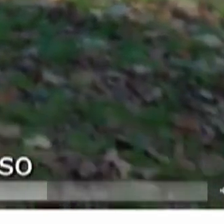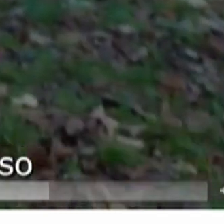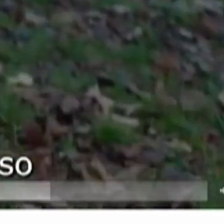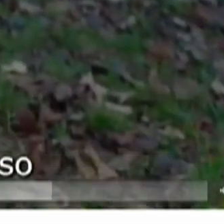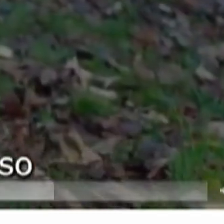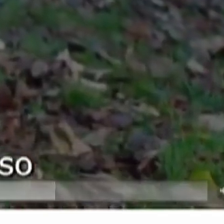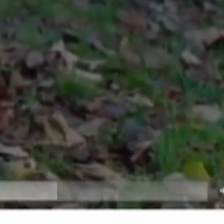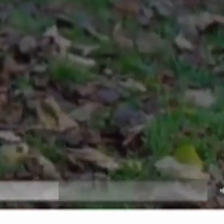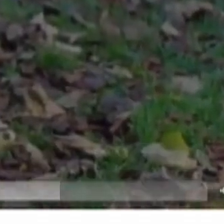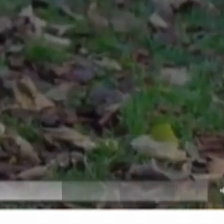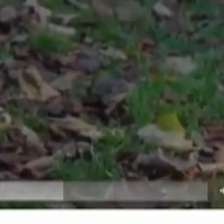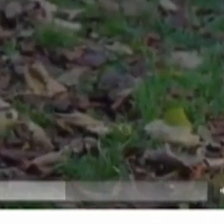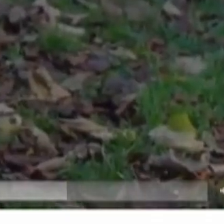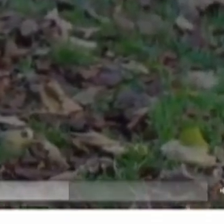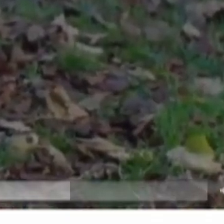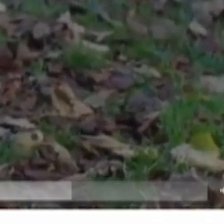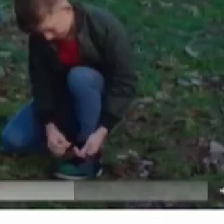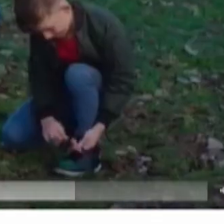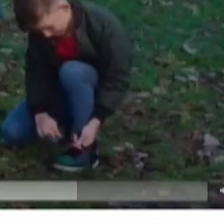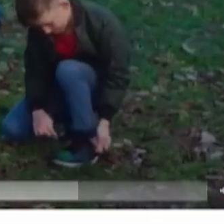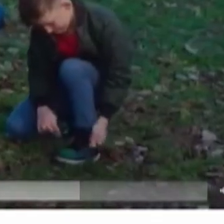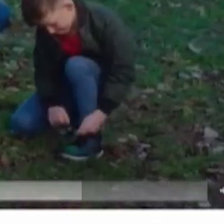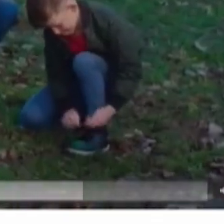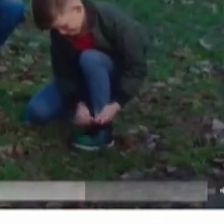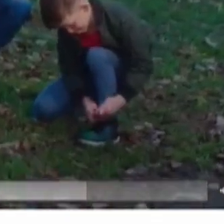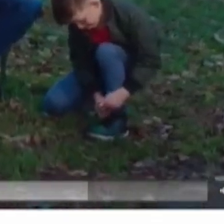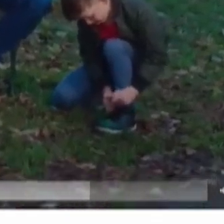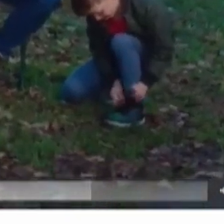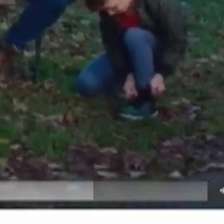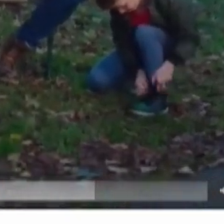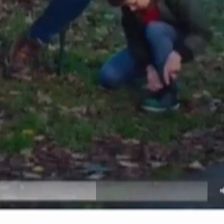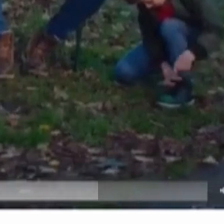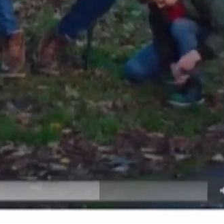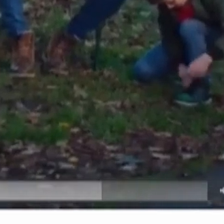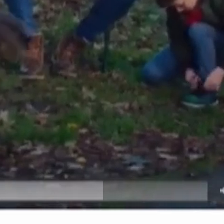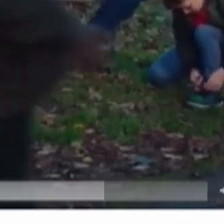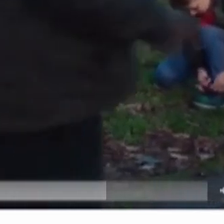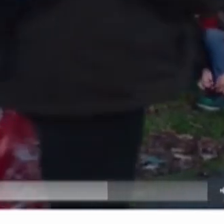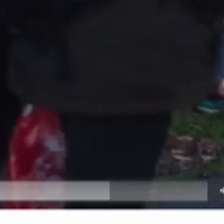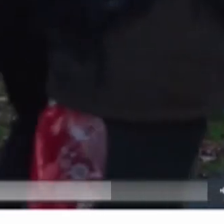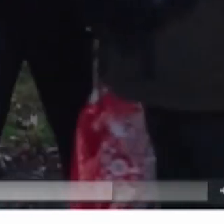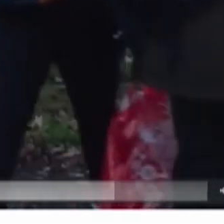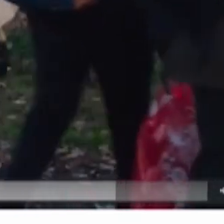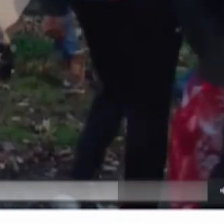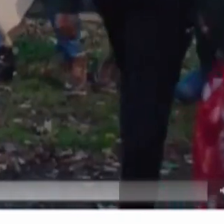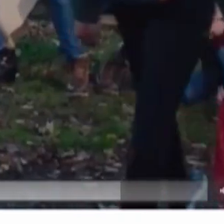isso. Juntos podemos fazer a diferença.